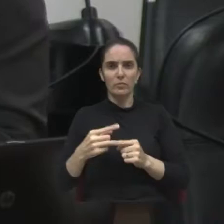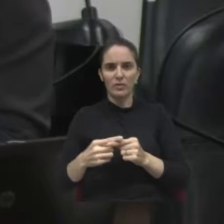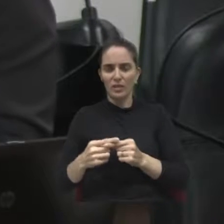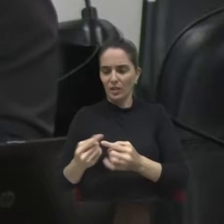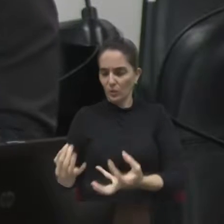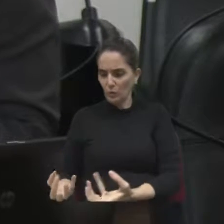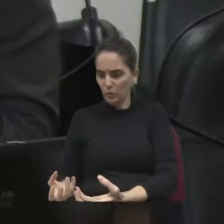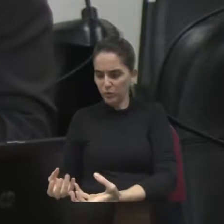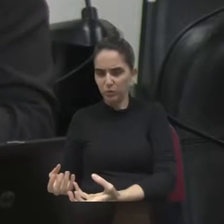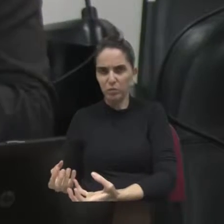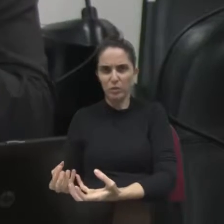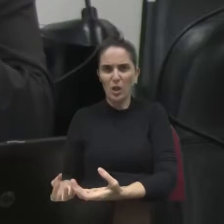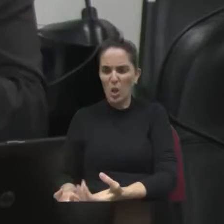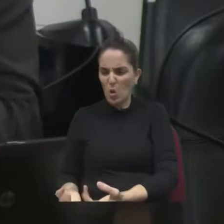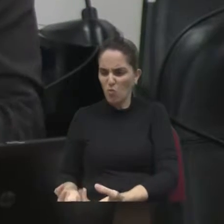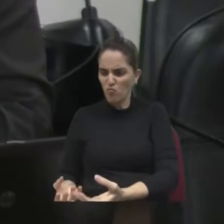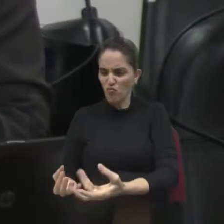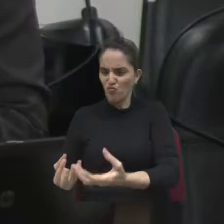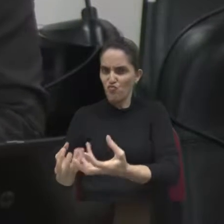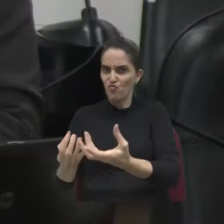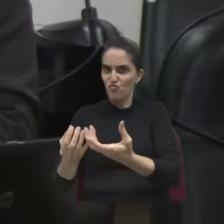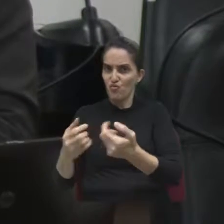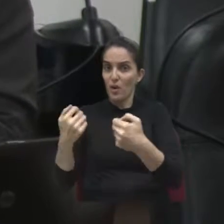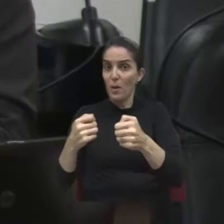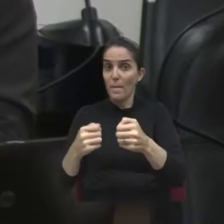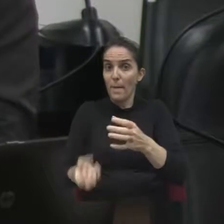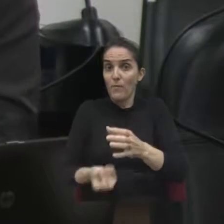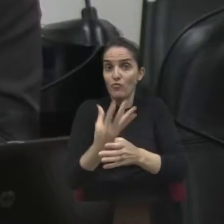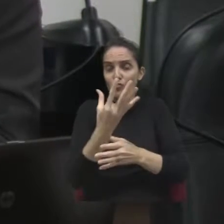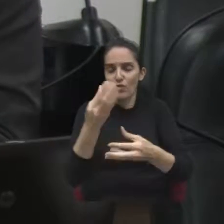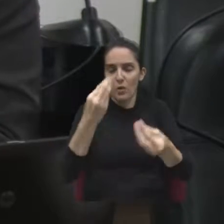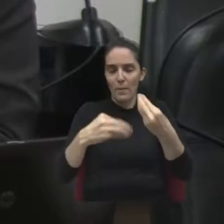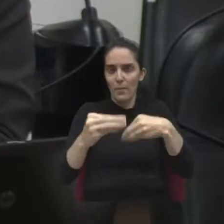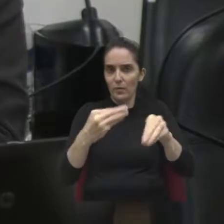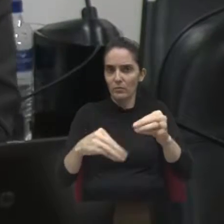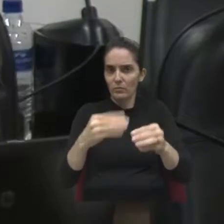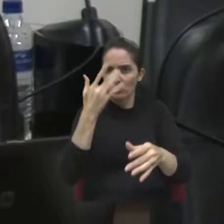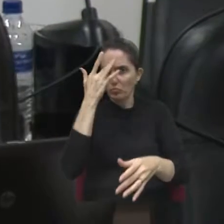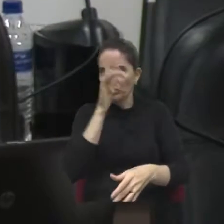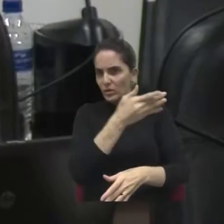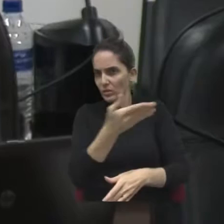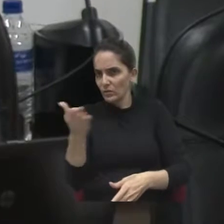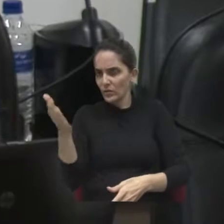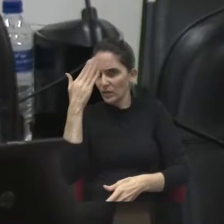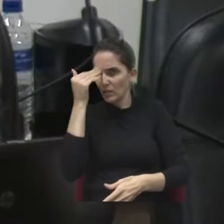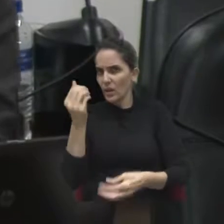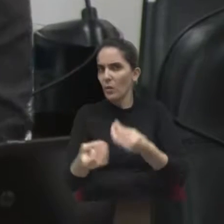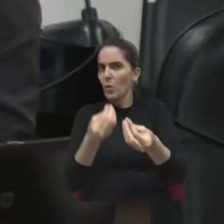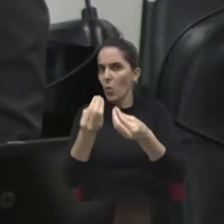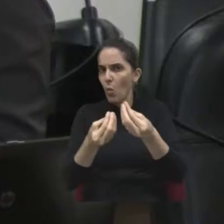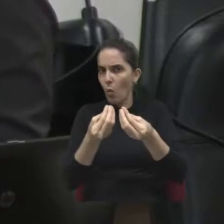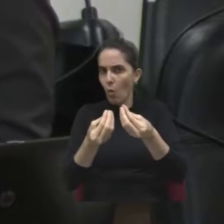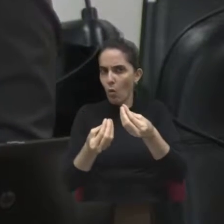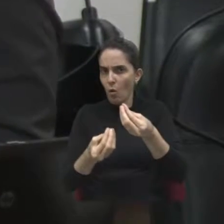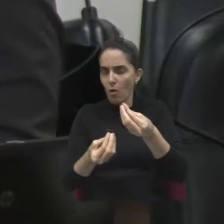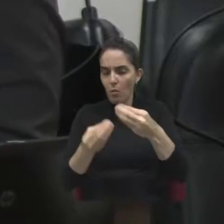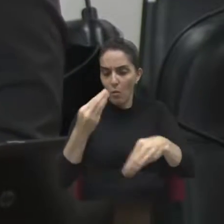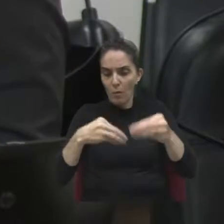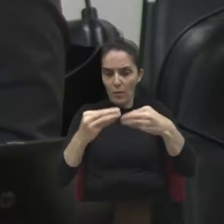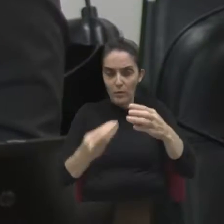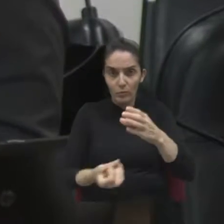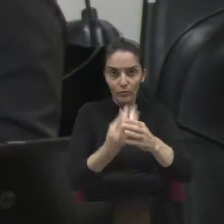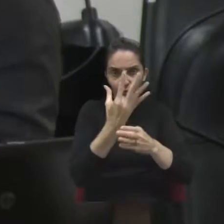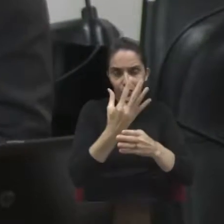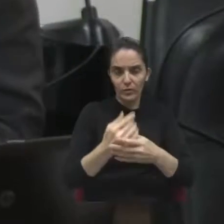porque não sei se vocês sabem como é o processo de produção do plástico. Quando ele vem da refinaria